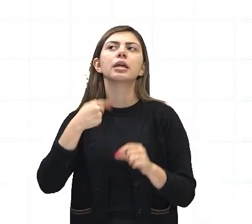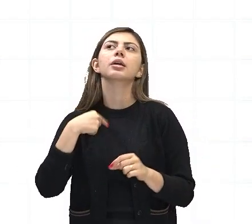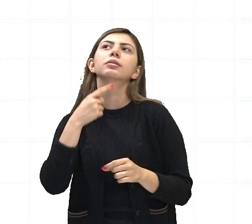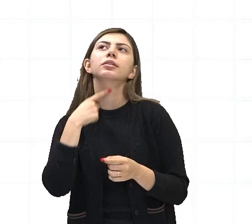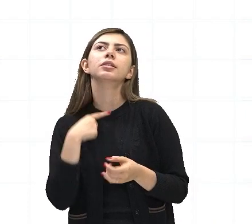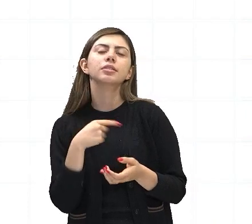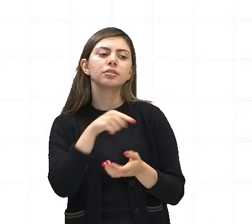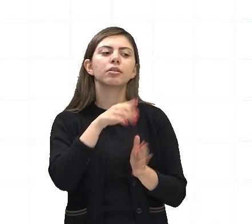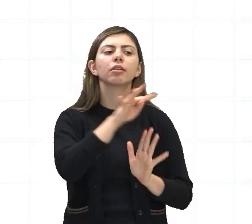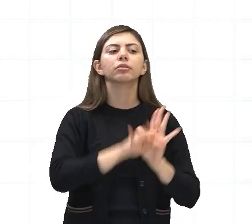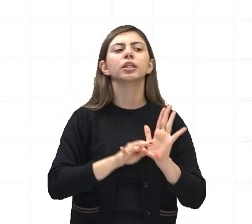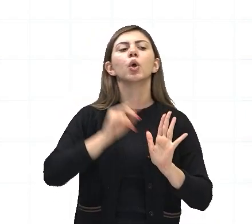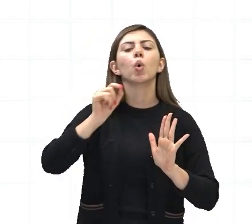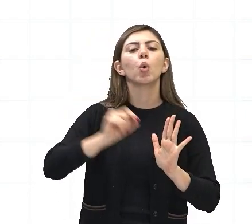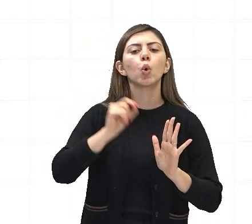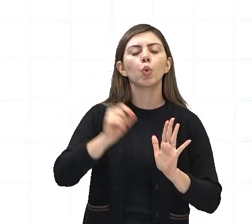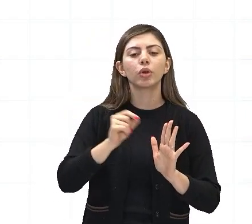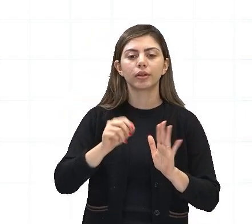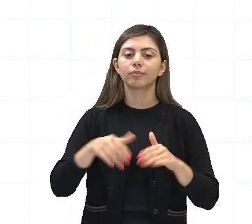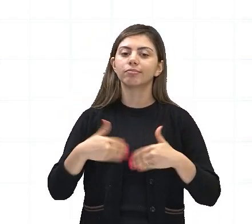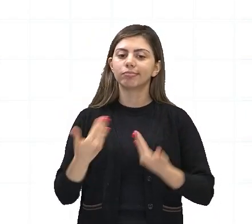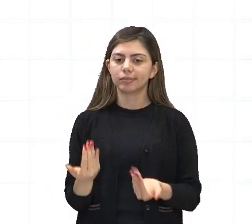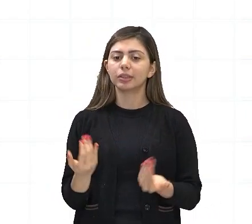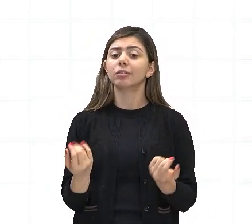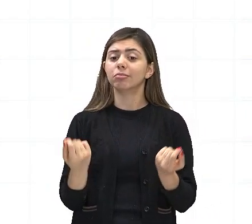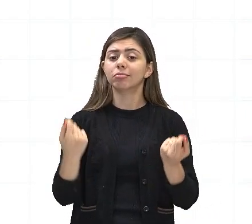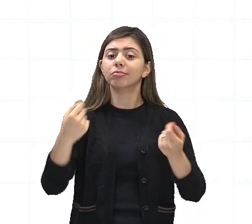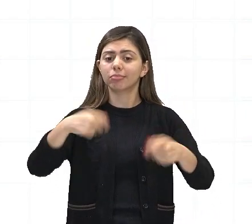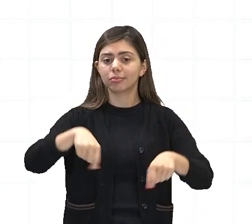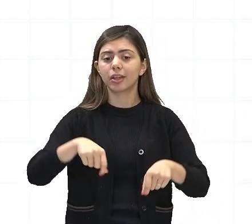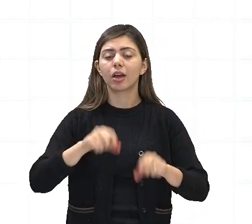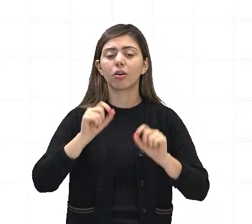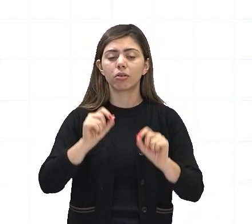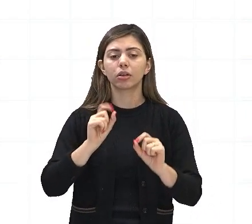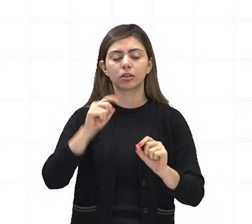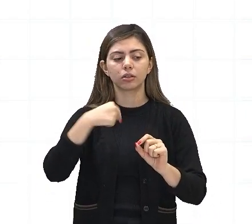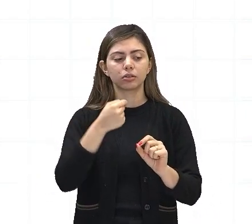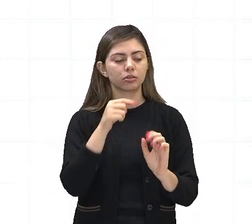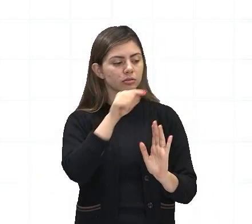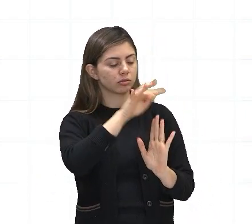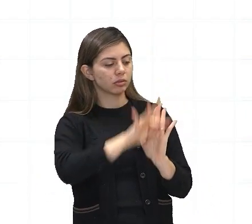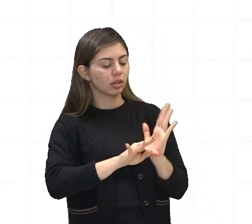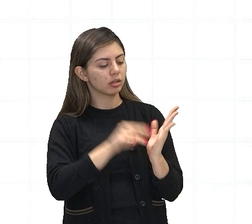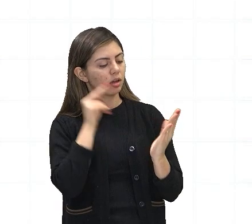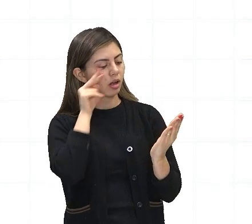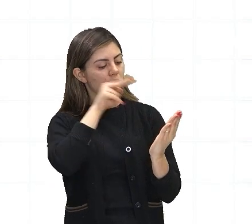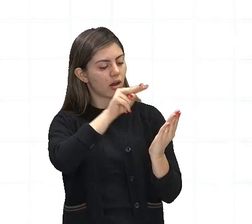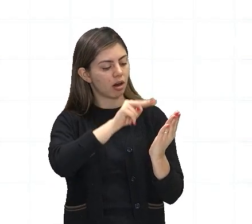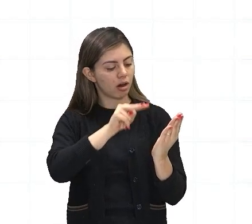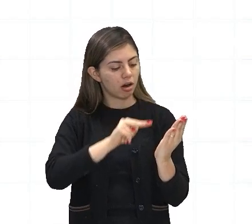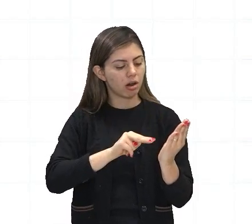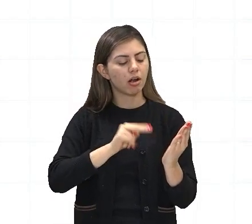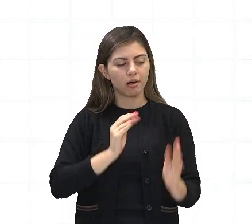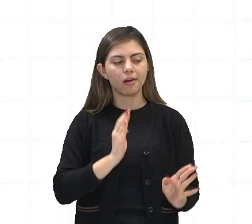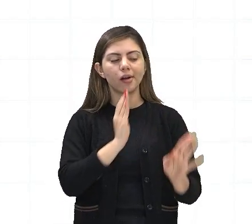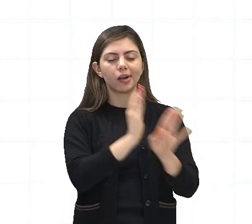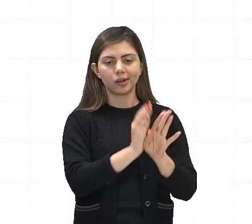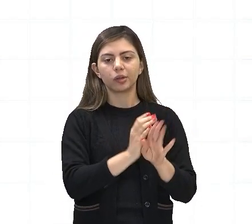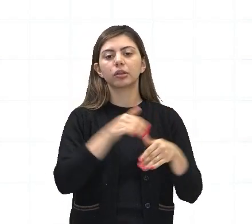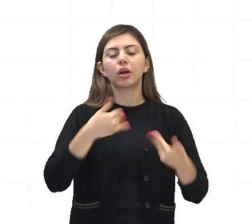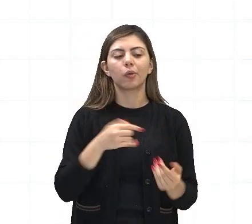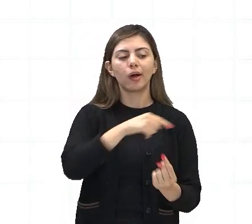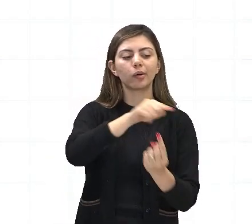comunicativa, certo? Então, pessoal, é possível identificar a tipologia de texto ou a tipologia